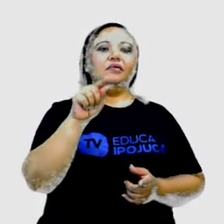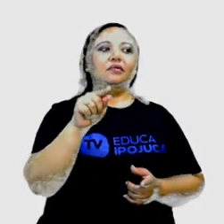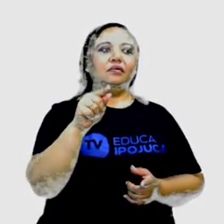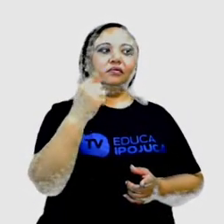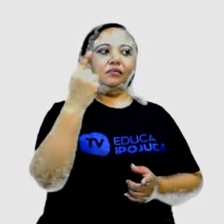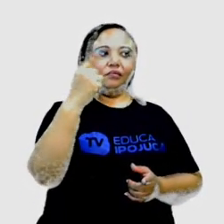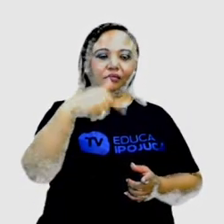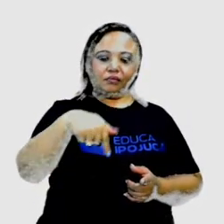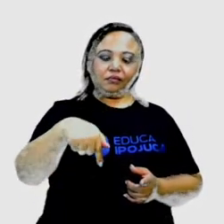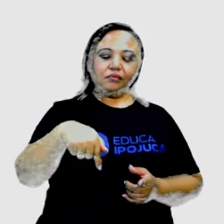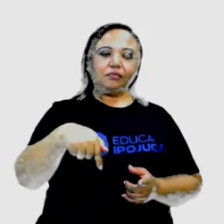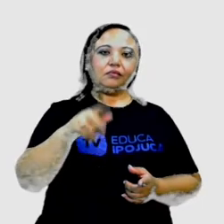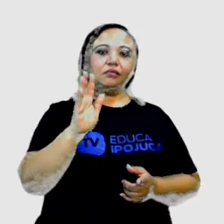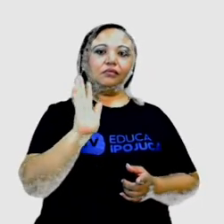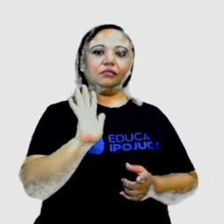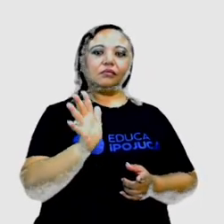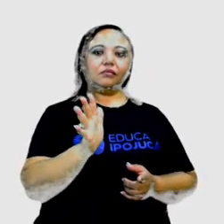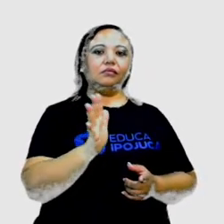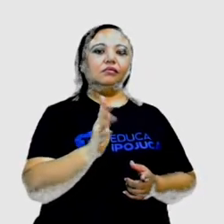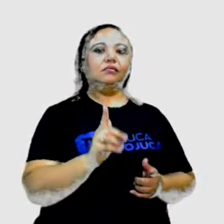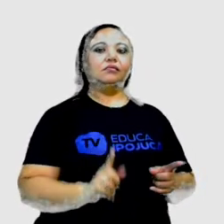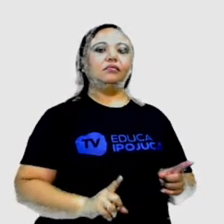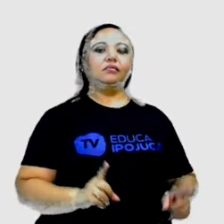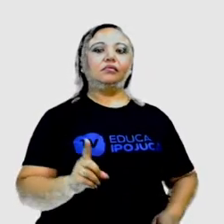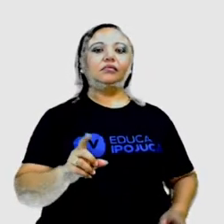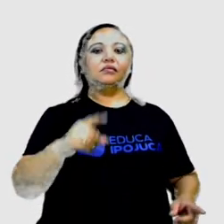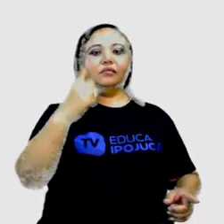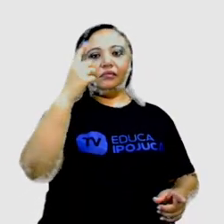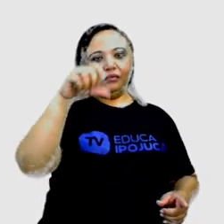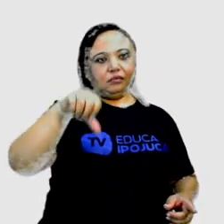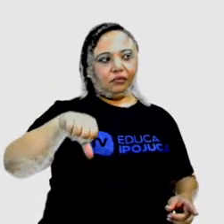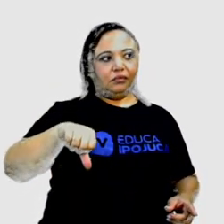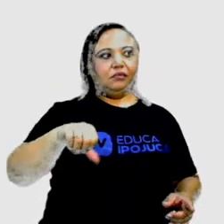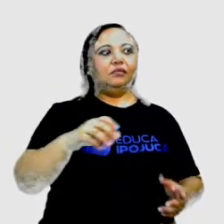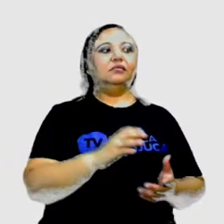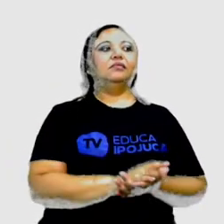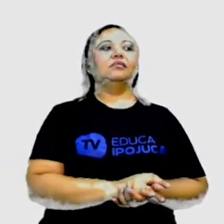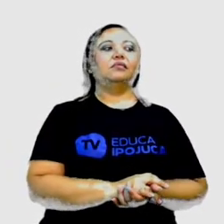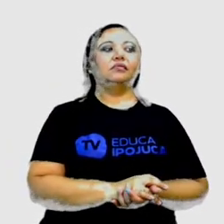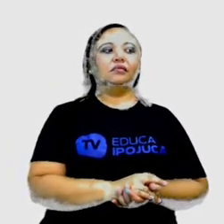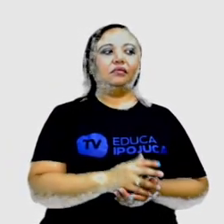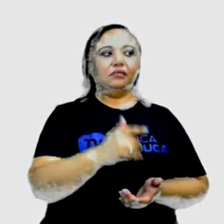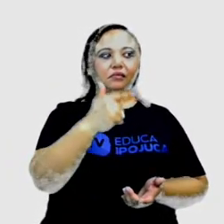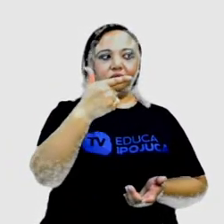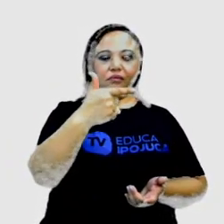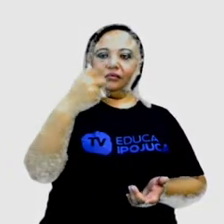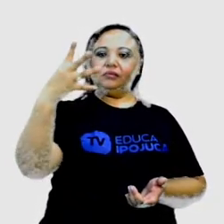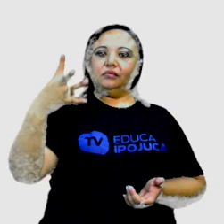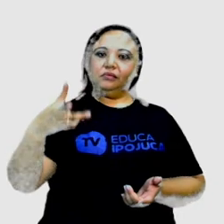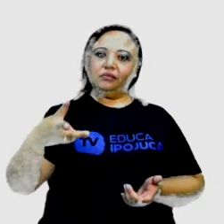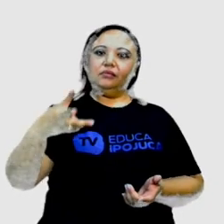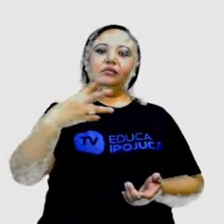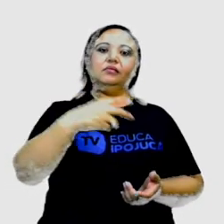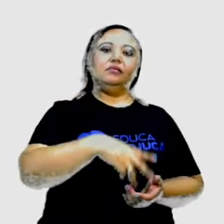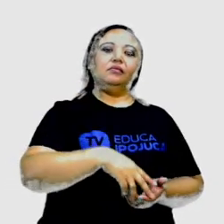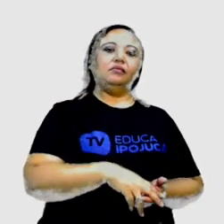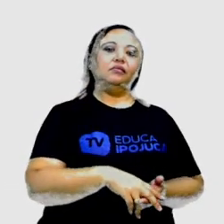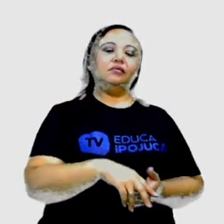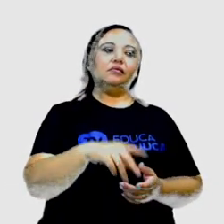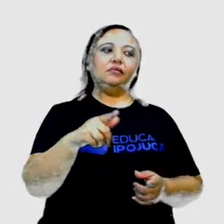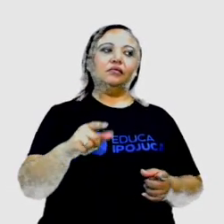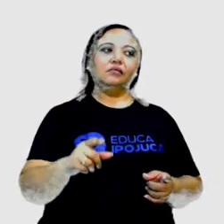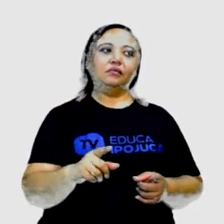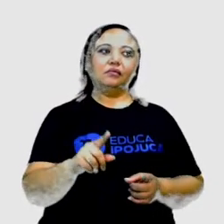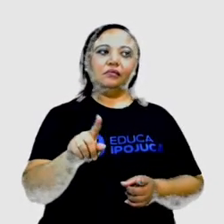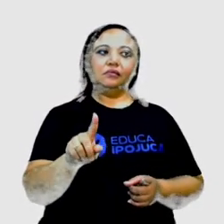O 17 é um número primo. O 19 também. O 23. E